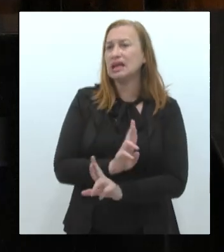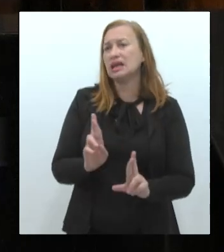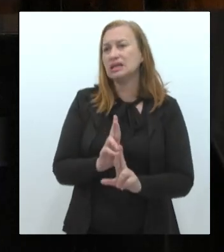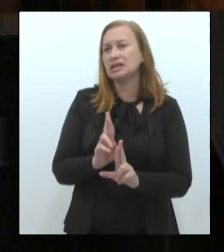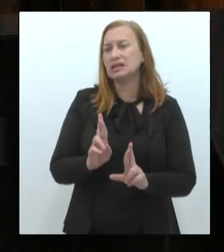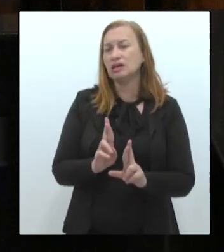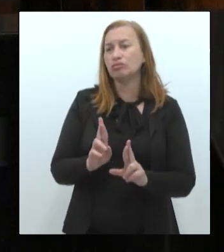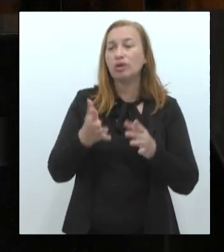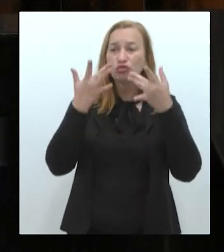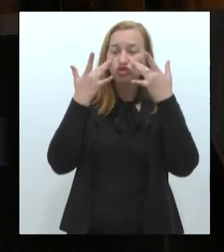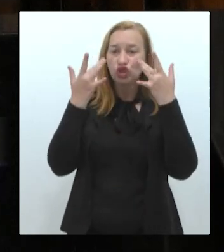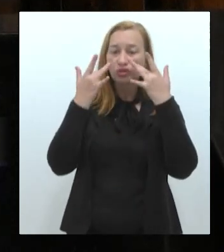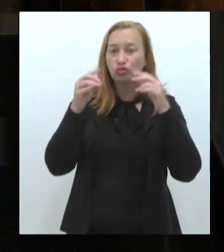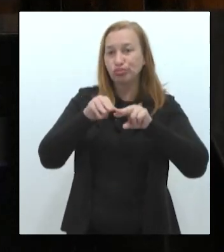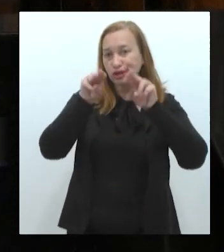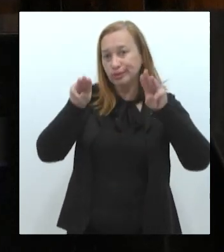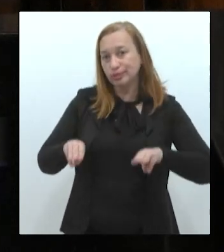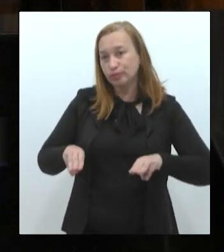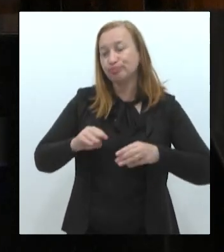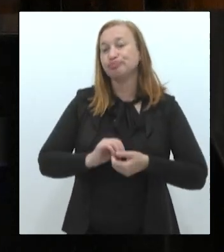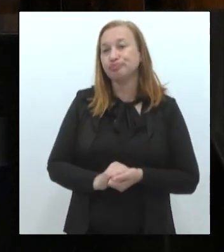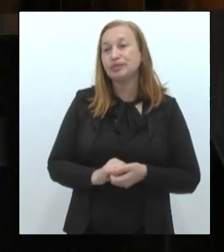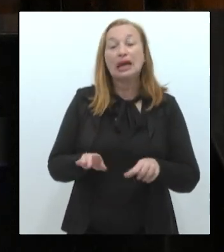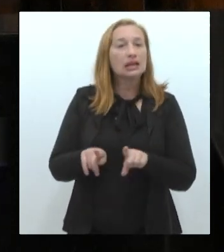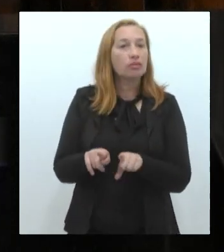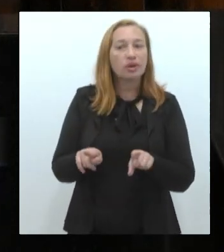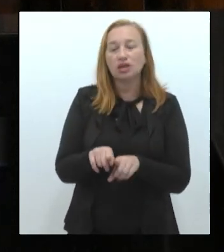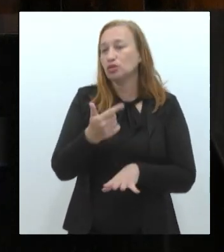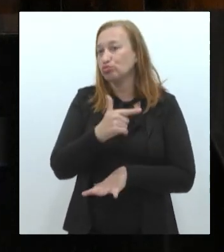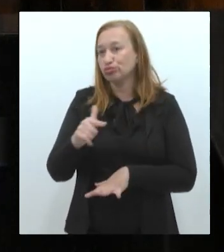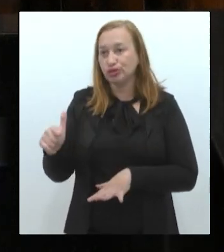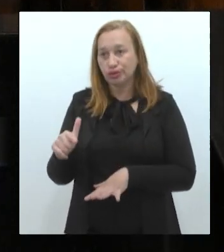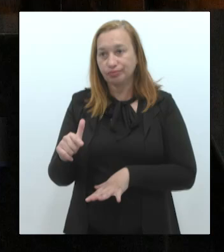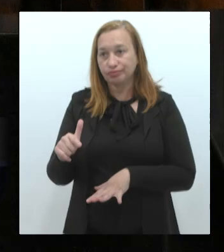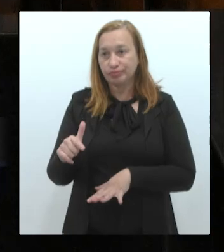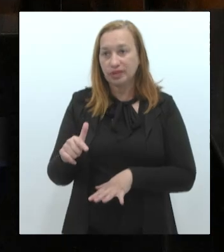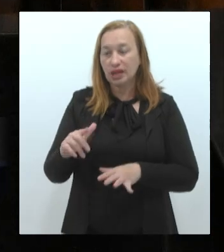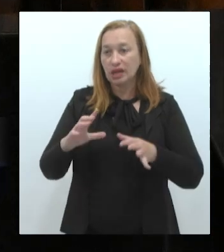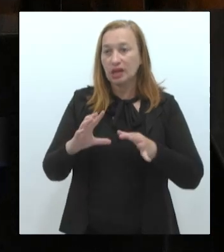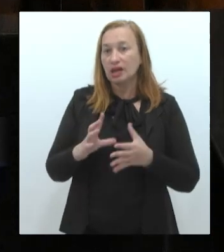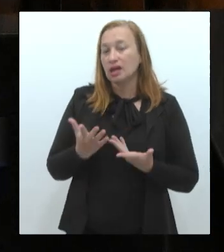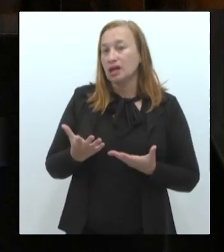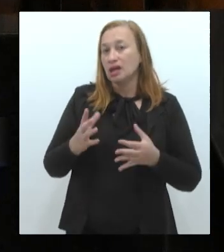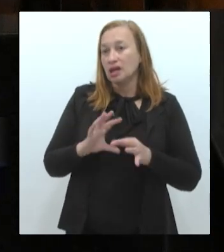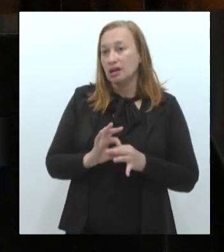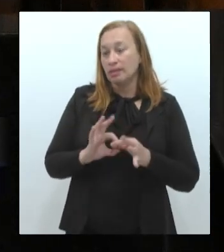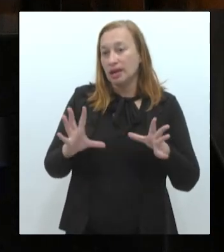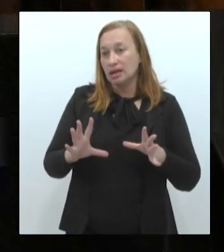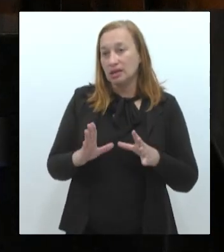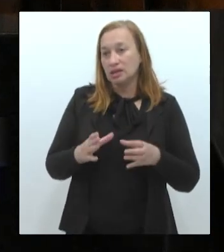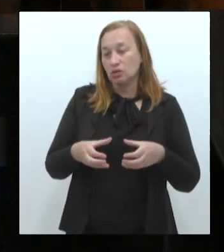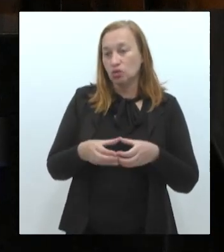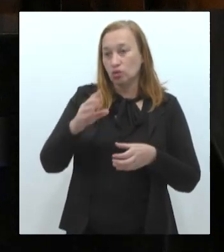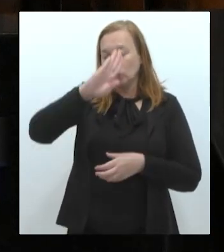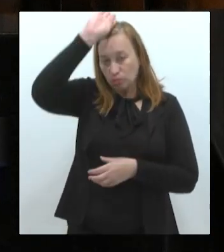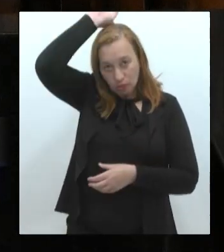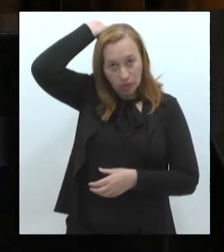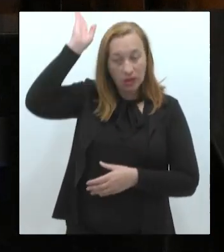Teatro Municipal, que também não tinha licença do bombeiro. E aí recebemos